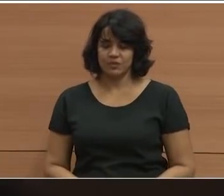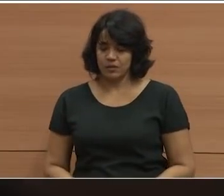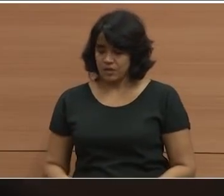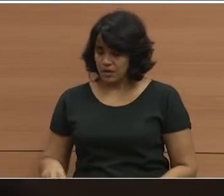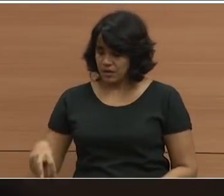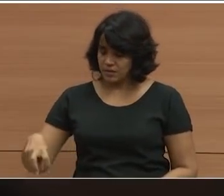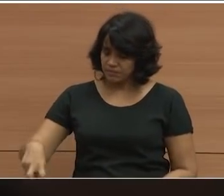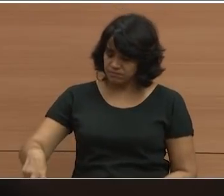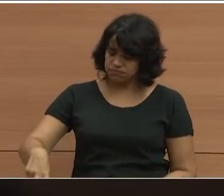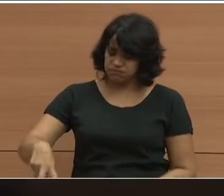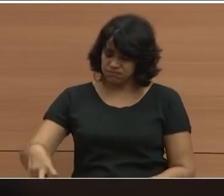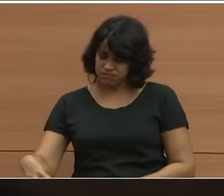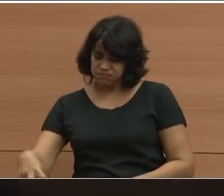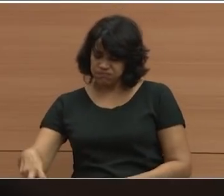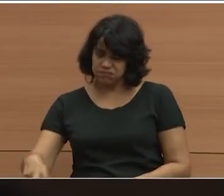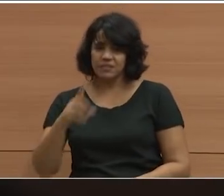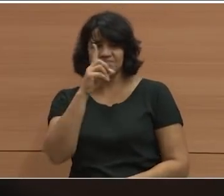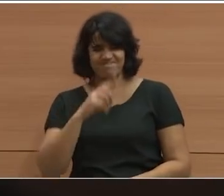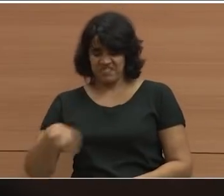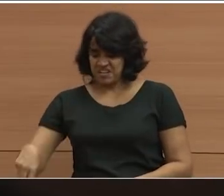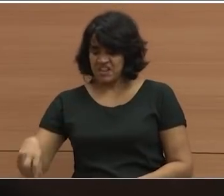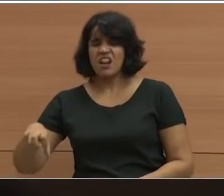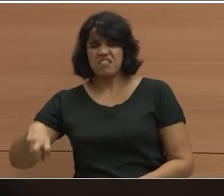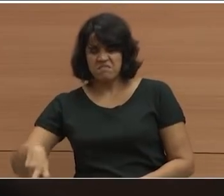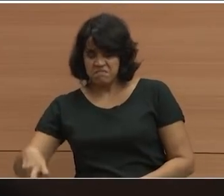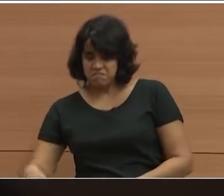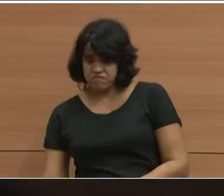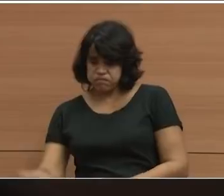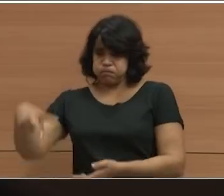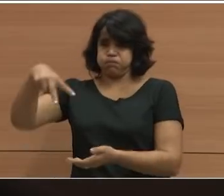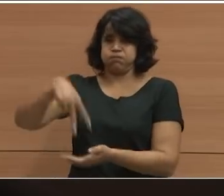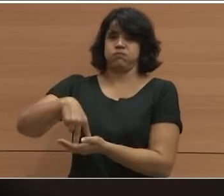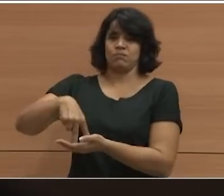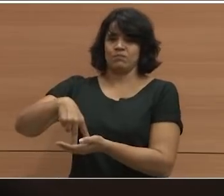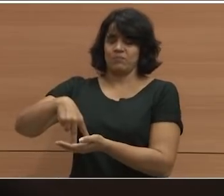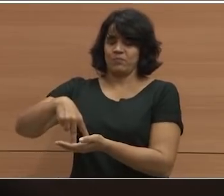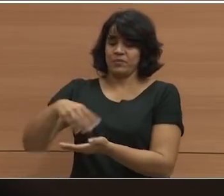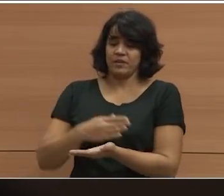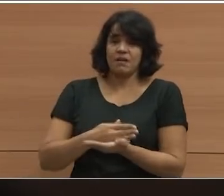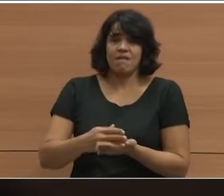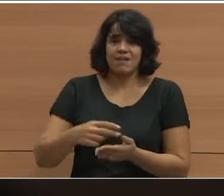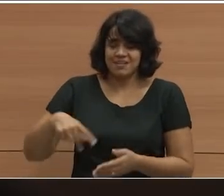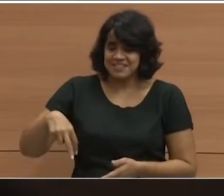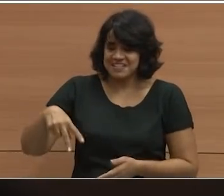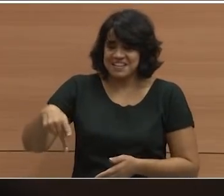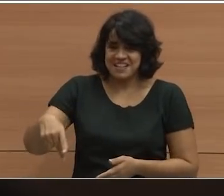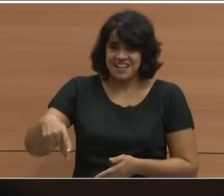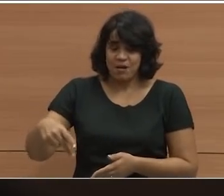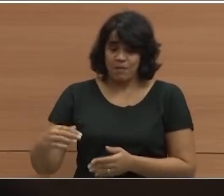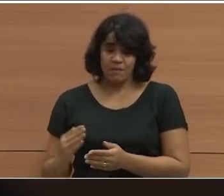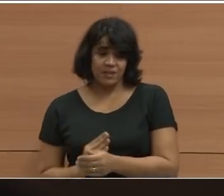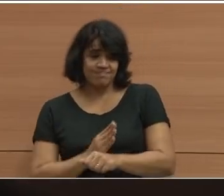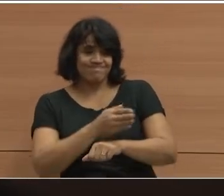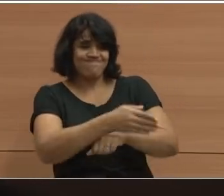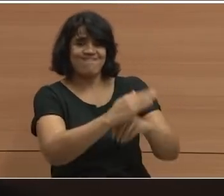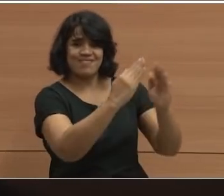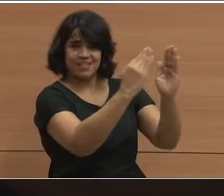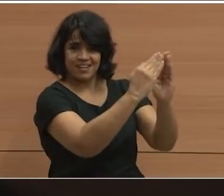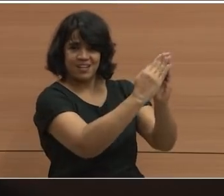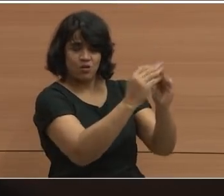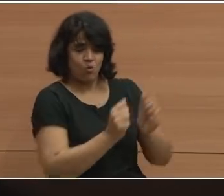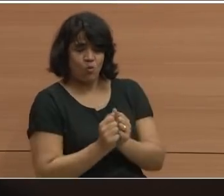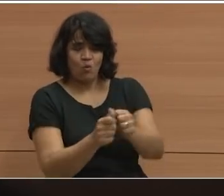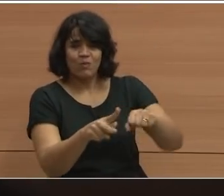pé. Passou a andar e entrou com eles no templo, saltando e louvando